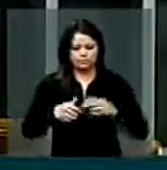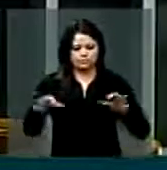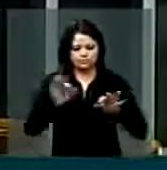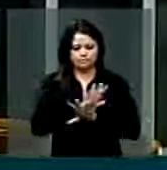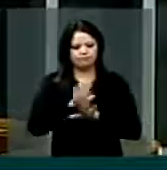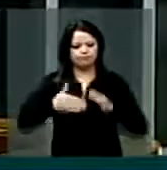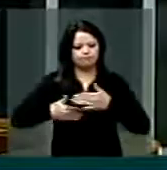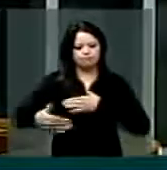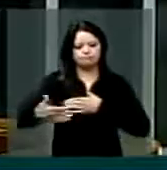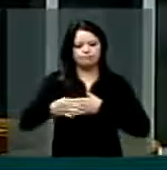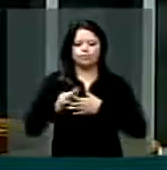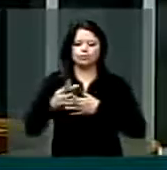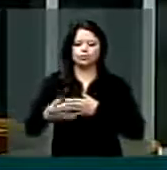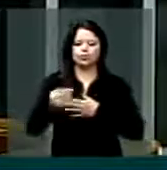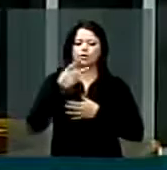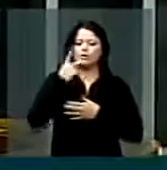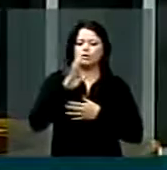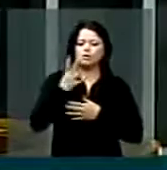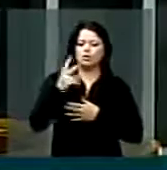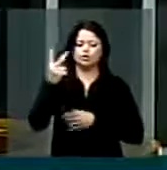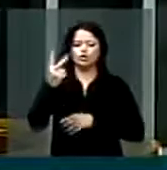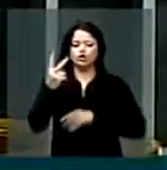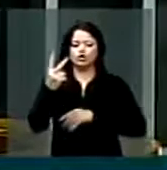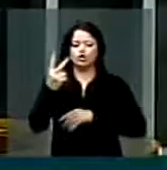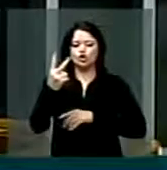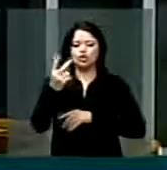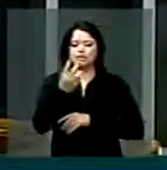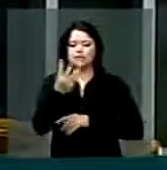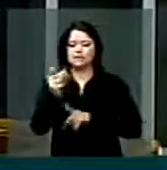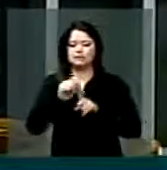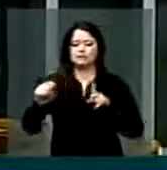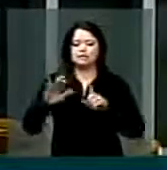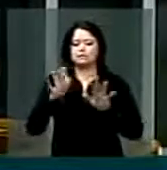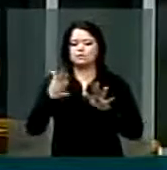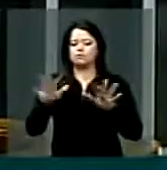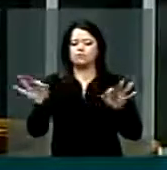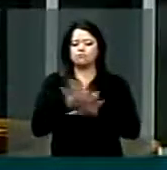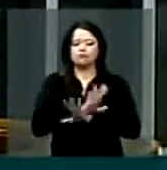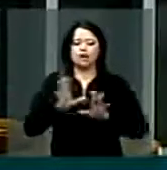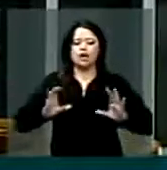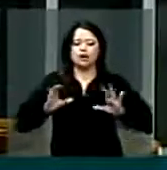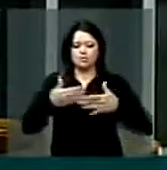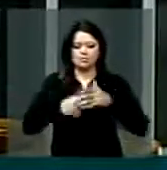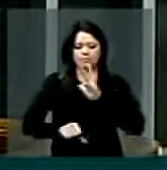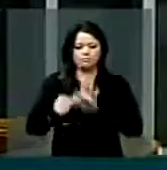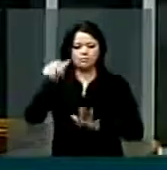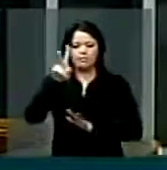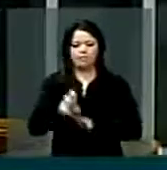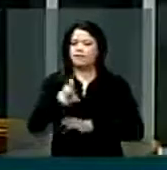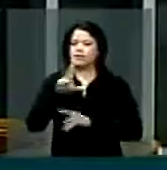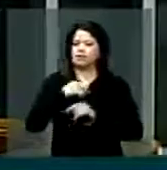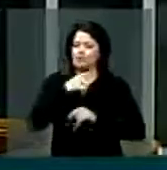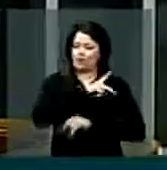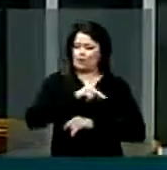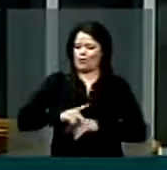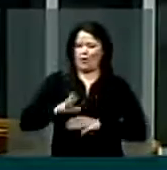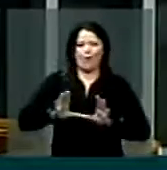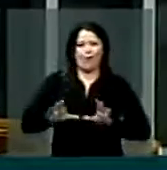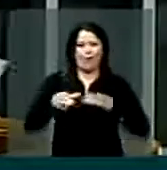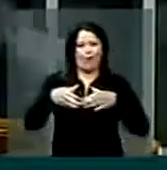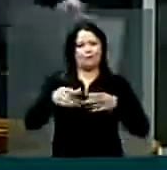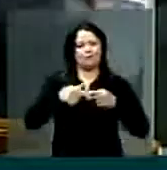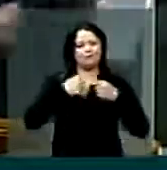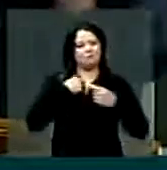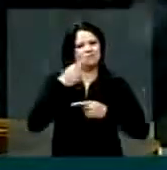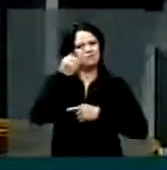meu mandato daqui a mais 2, 3 meses, presidente, muito satisfeito e muito feliz. Pela primeira vez eu tive a oportunidade de presidir uma comissão, uma